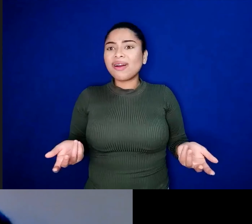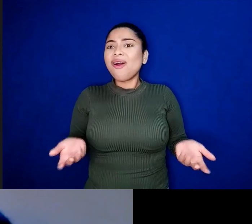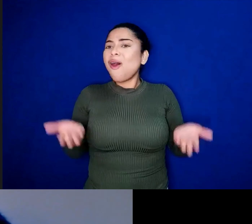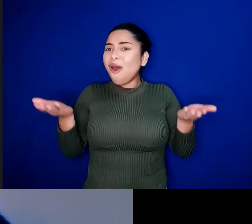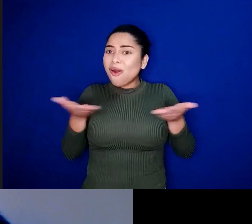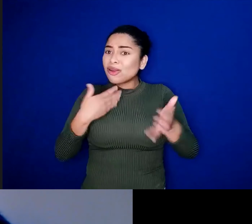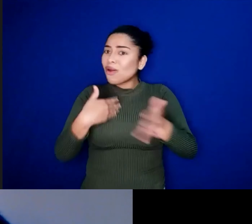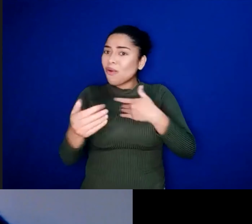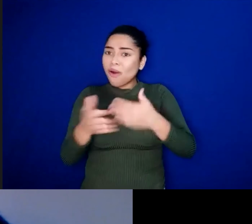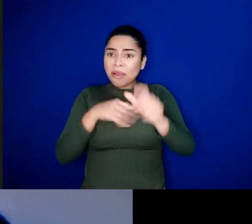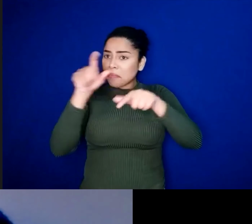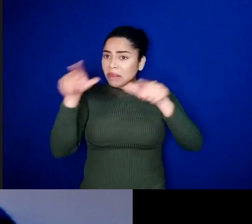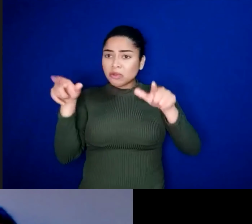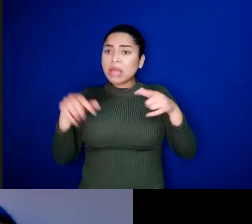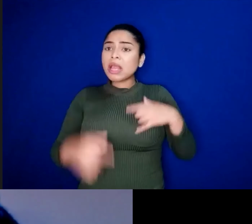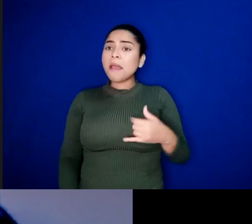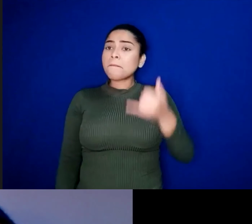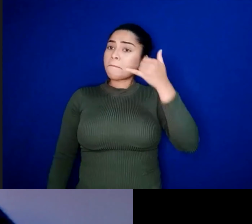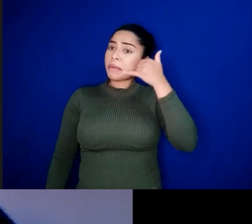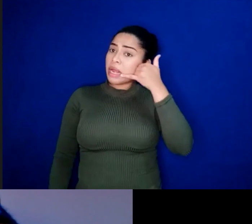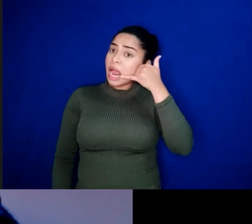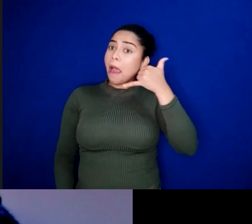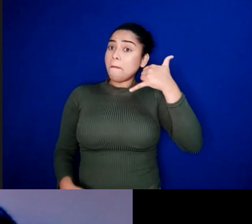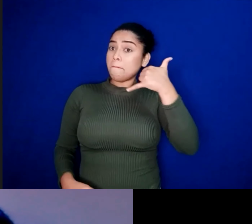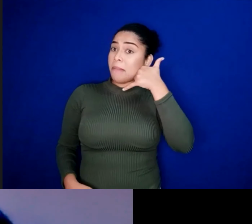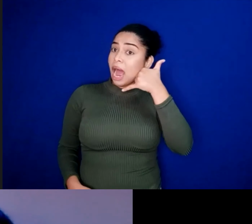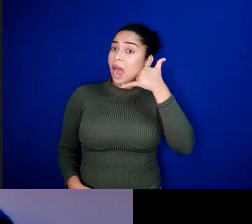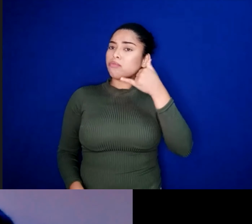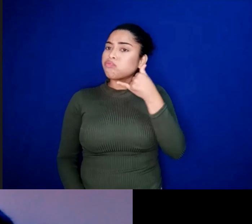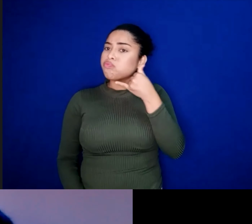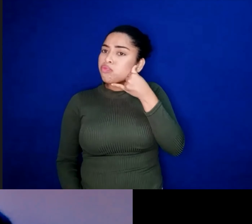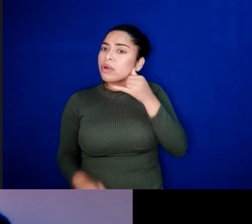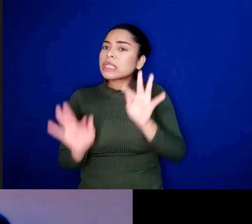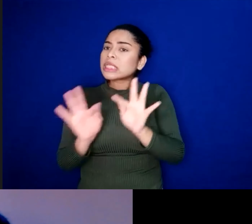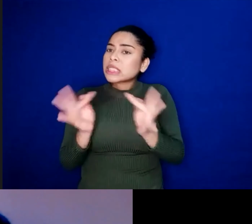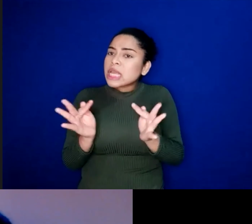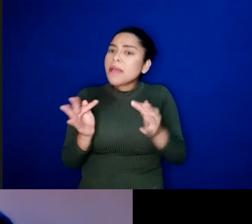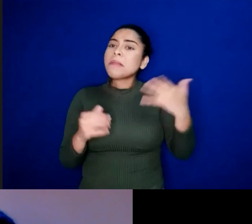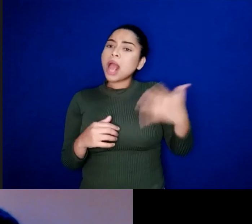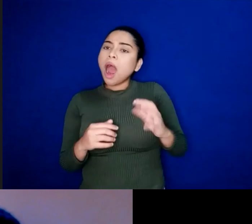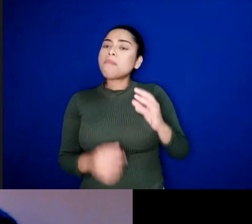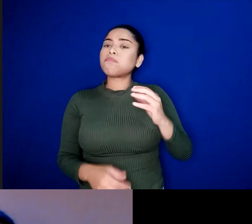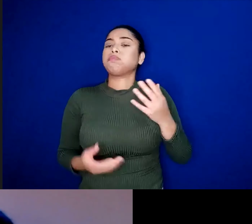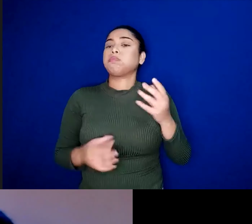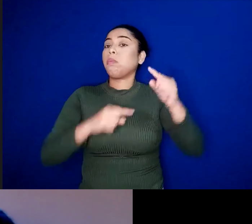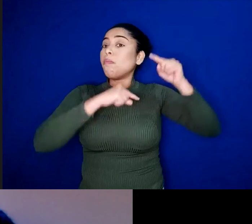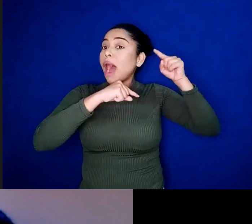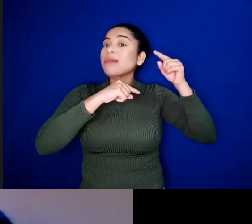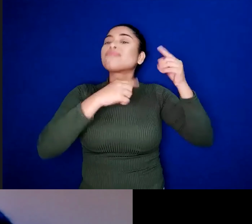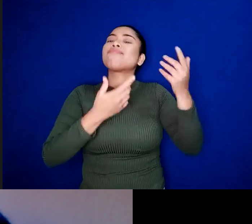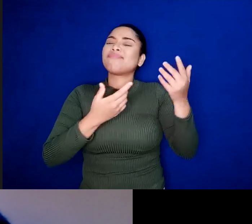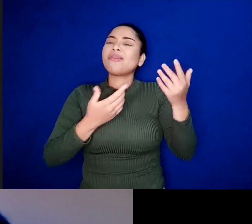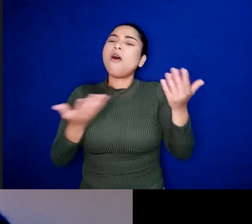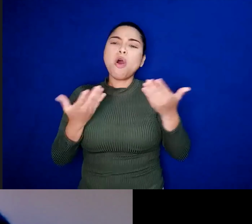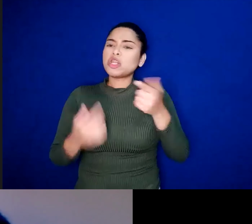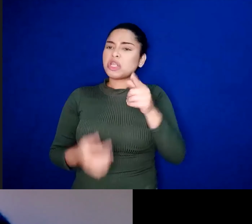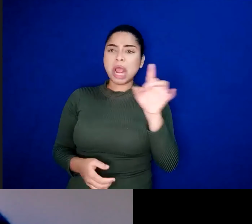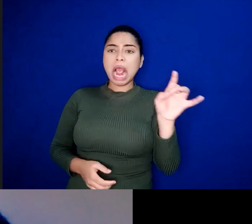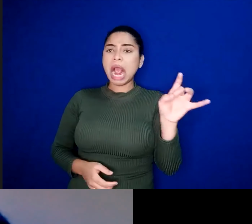né de o maior porte menor no telefone mais simples mas você tem essa possibilidade tem o telefone hoje no bolso